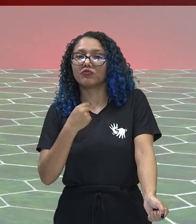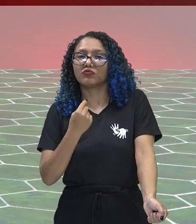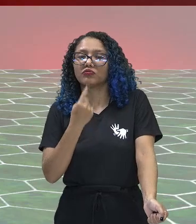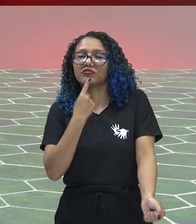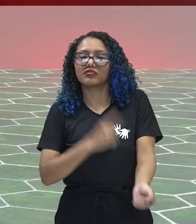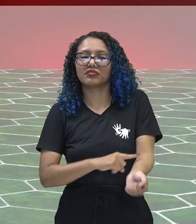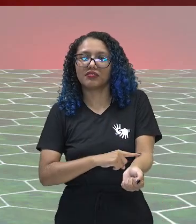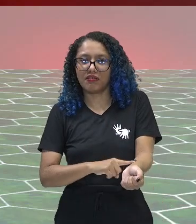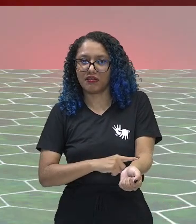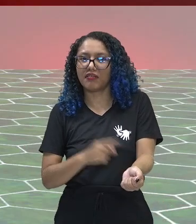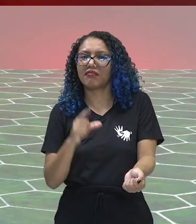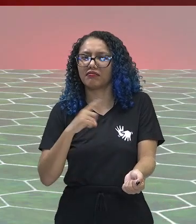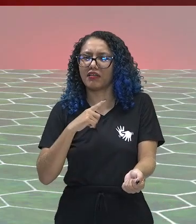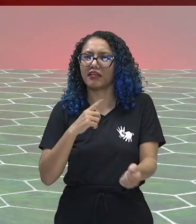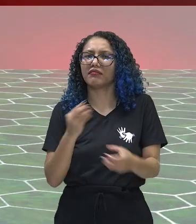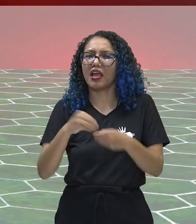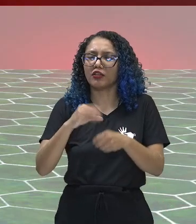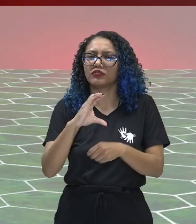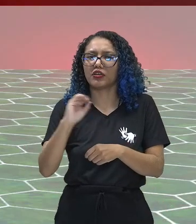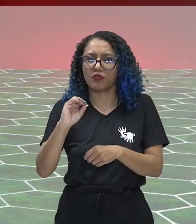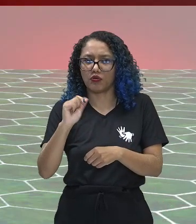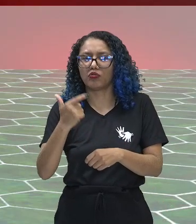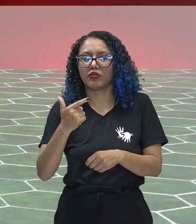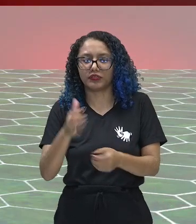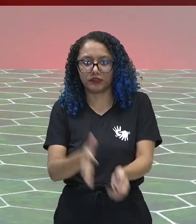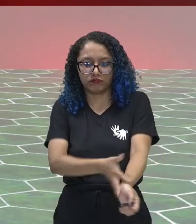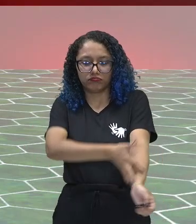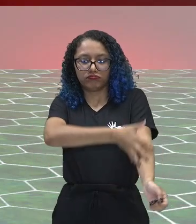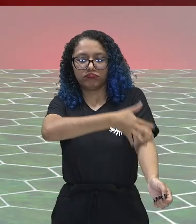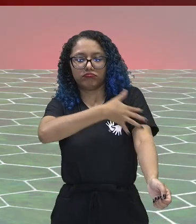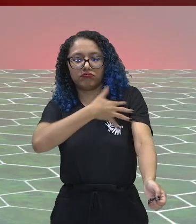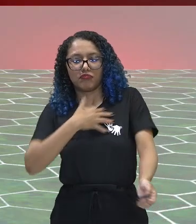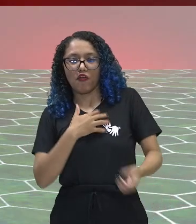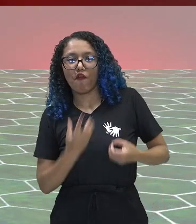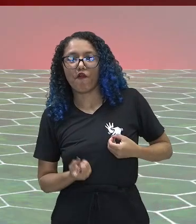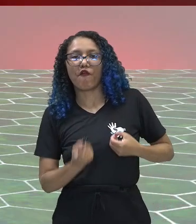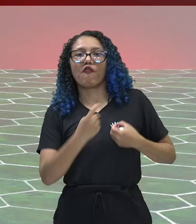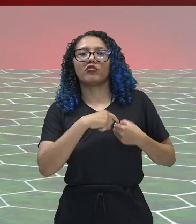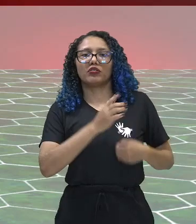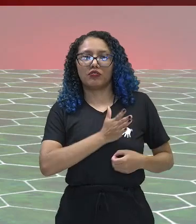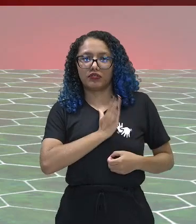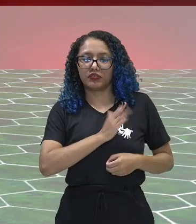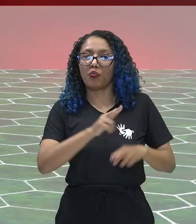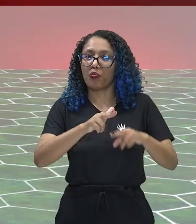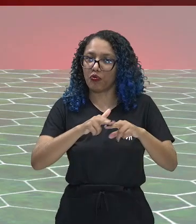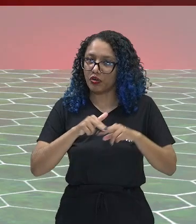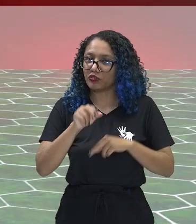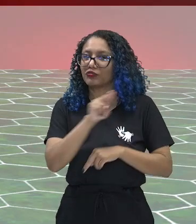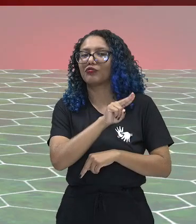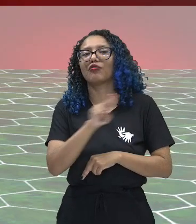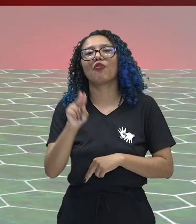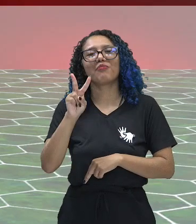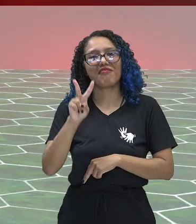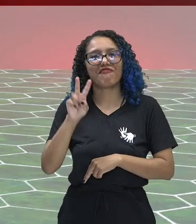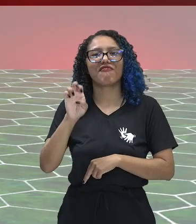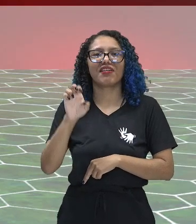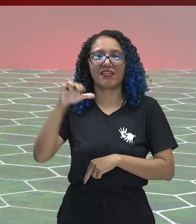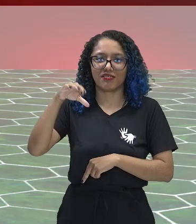gás carbônico, e por isso ele é chamado de sangue venoso. E lá,